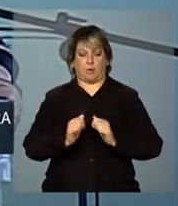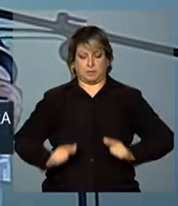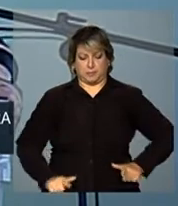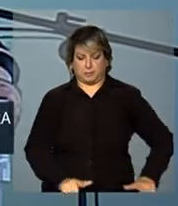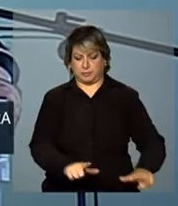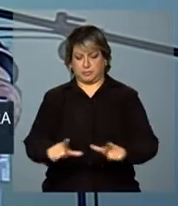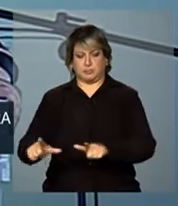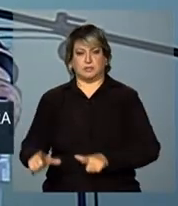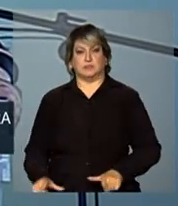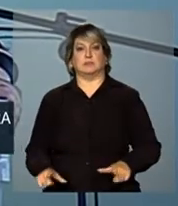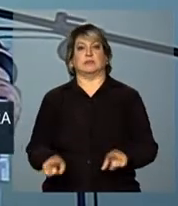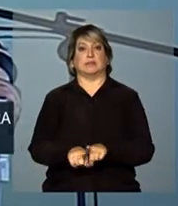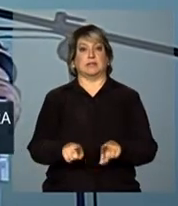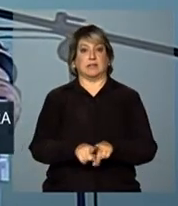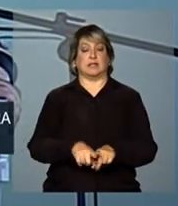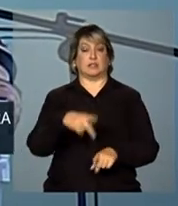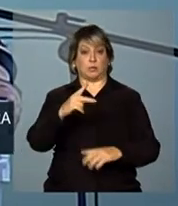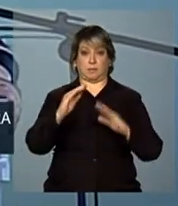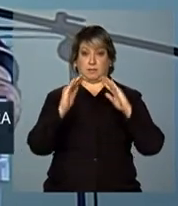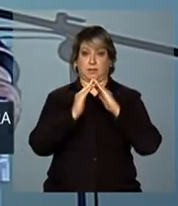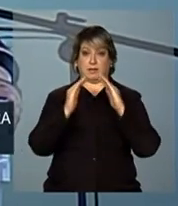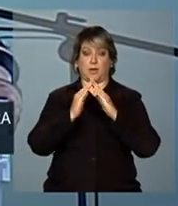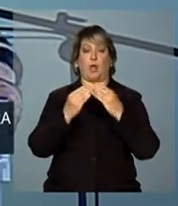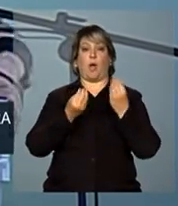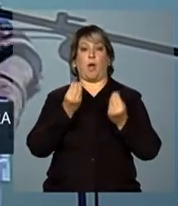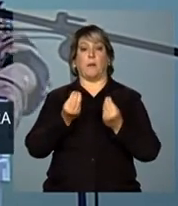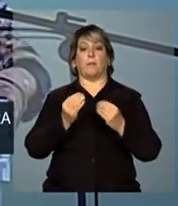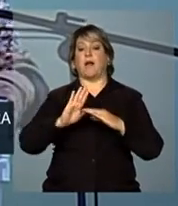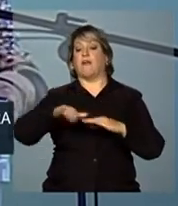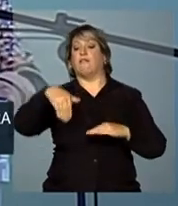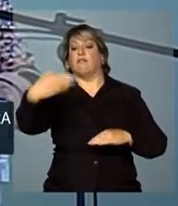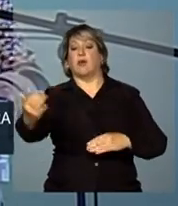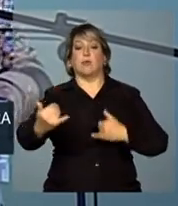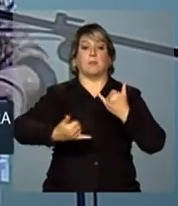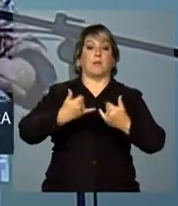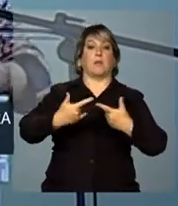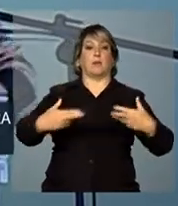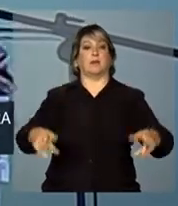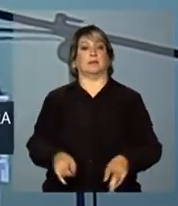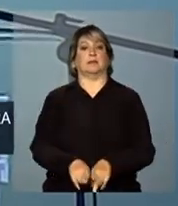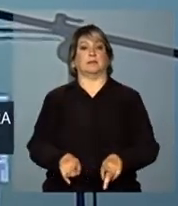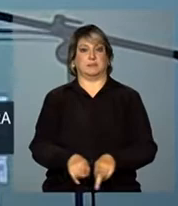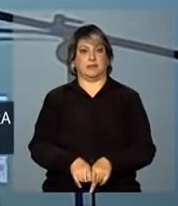piso, tanto na sua moradia como nas áreas sociais.